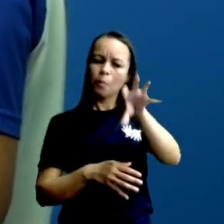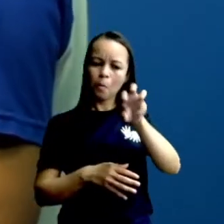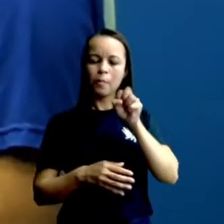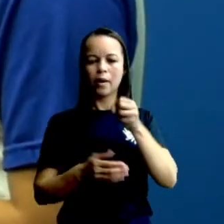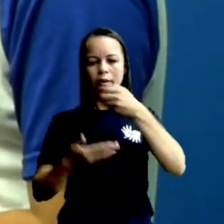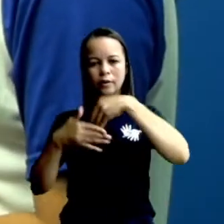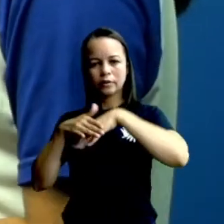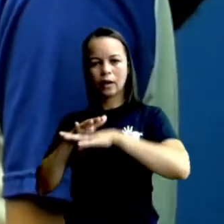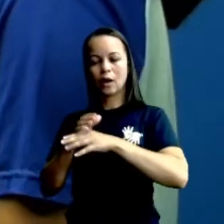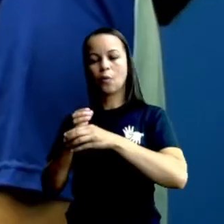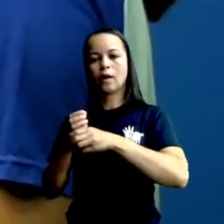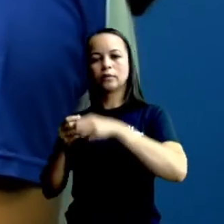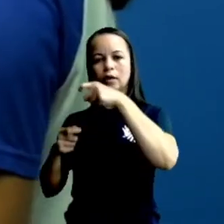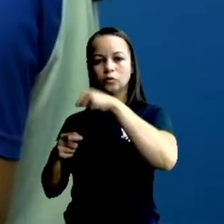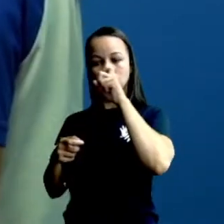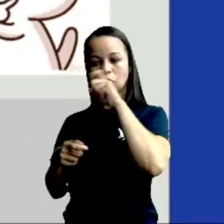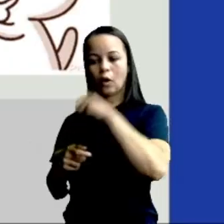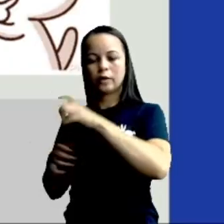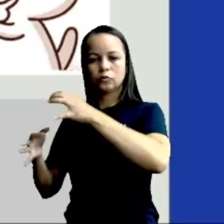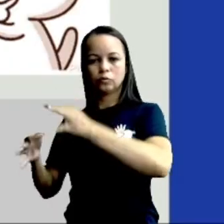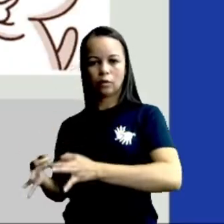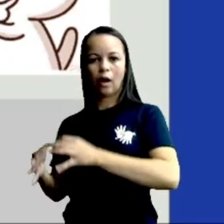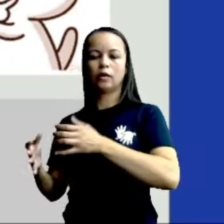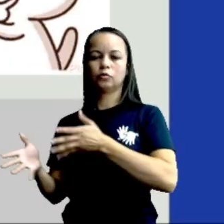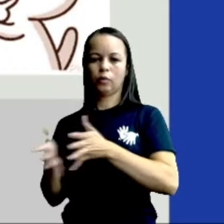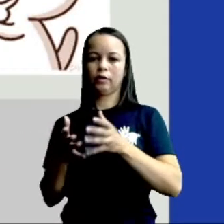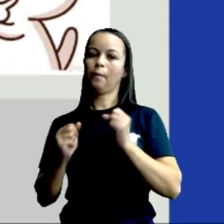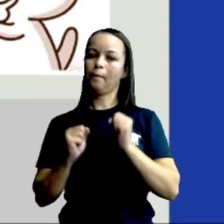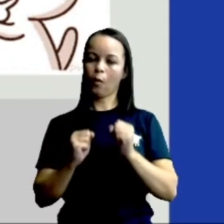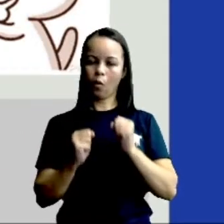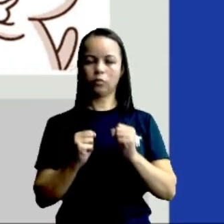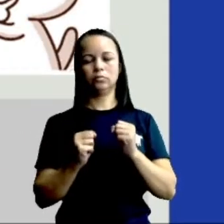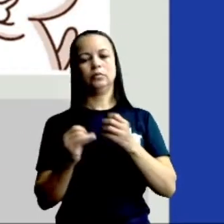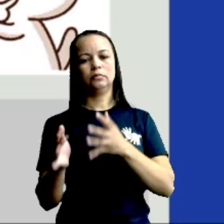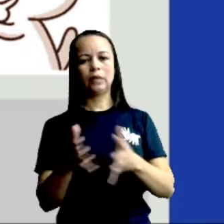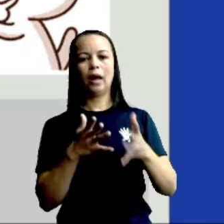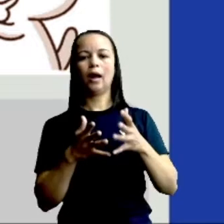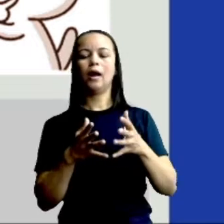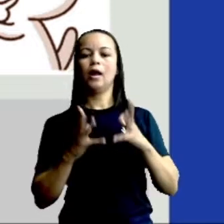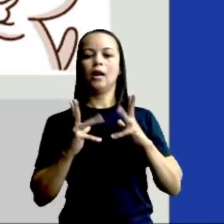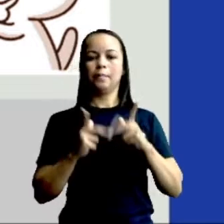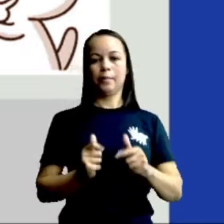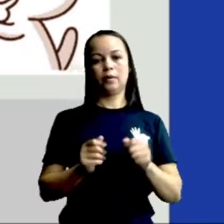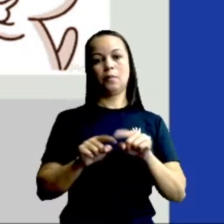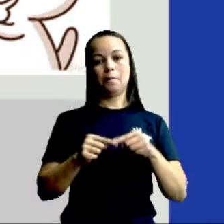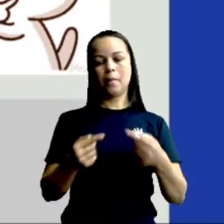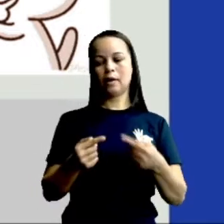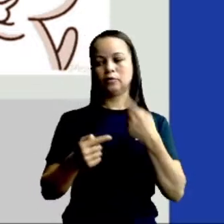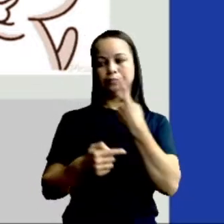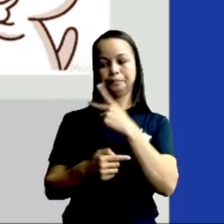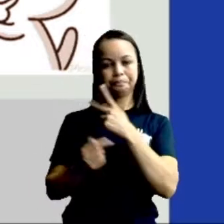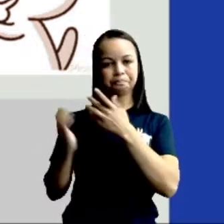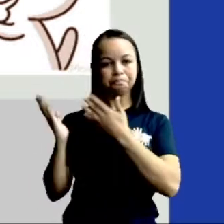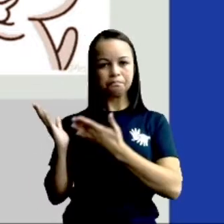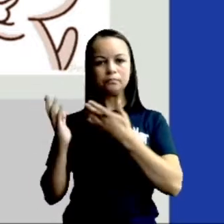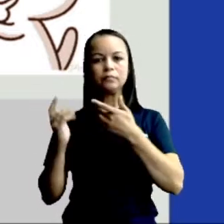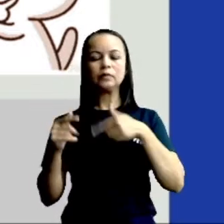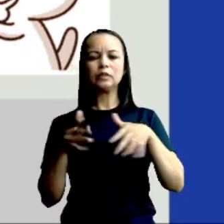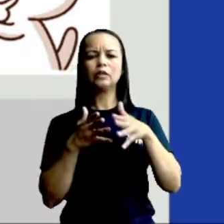limpada, certo? Um lugar contaminado pode ser descontaminado, não pode ser descontaminado. Além